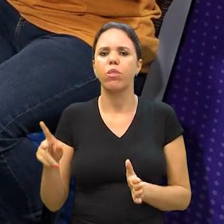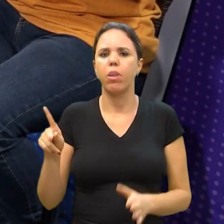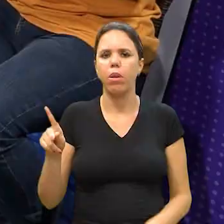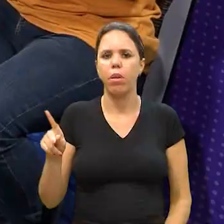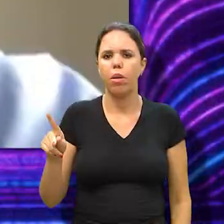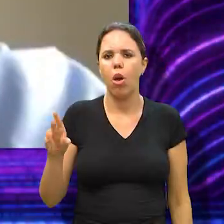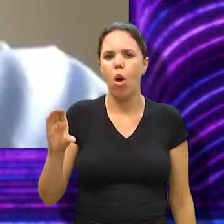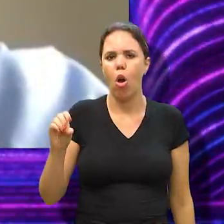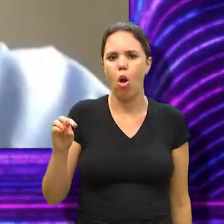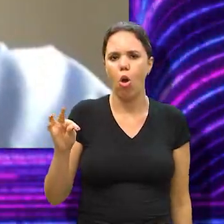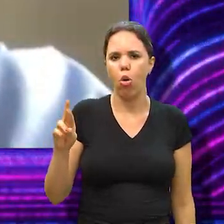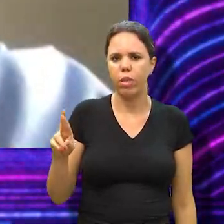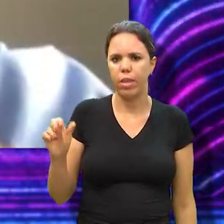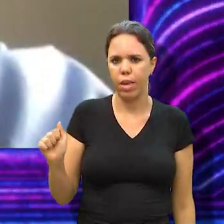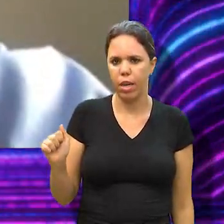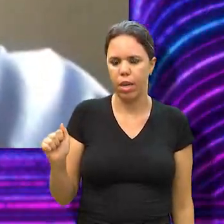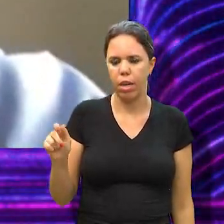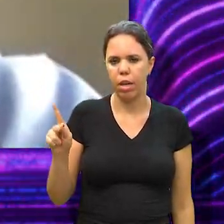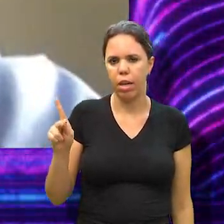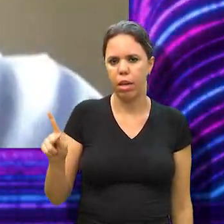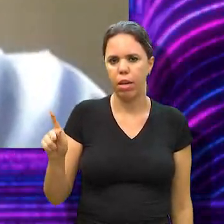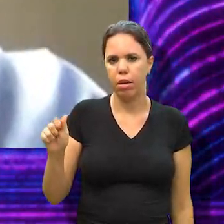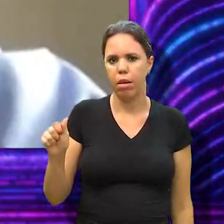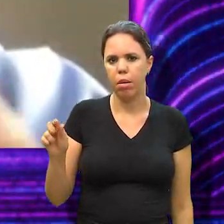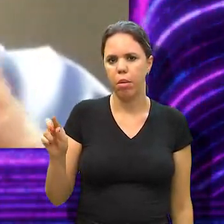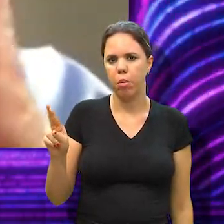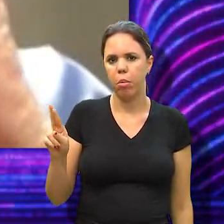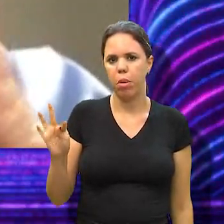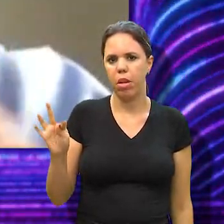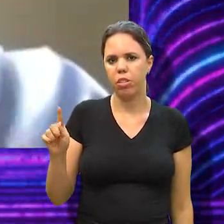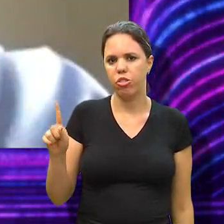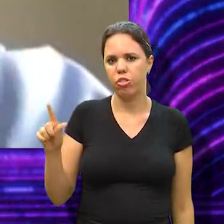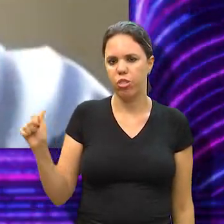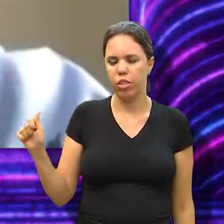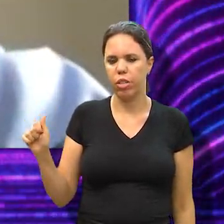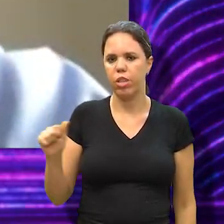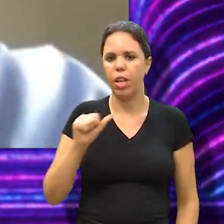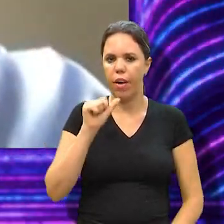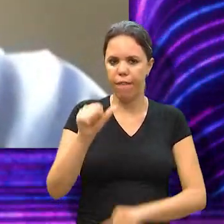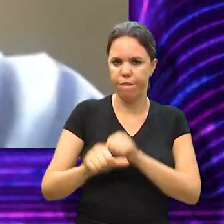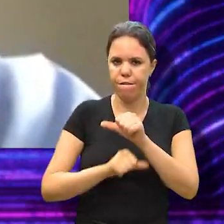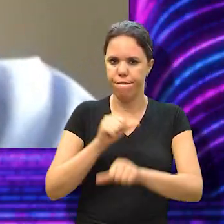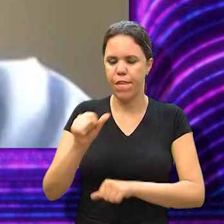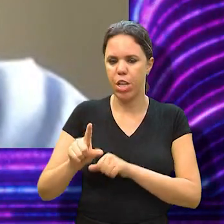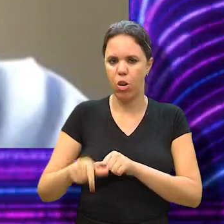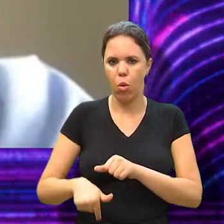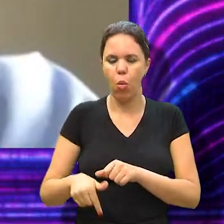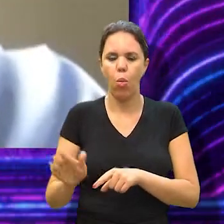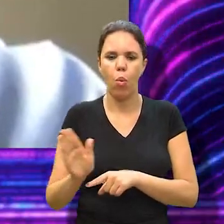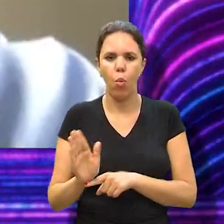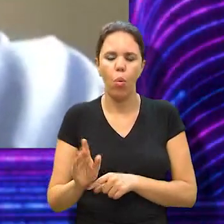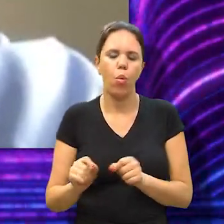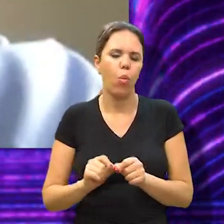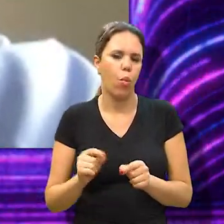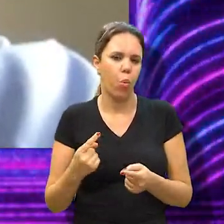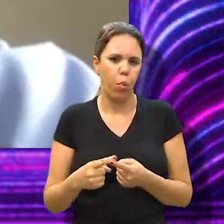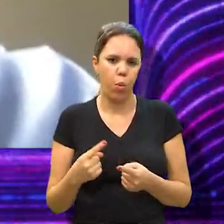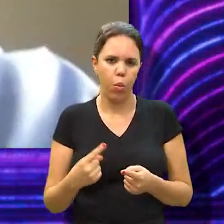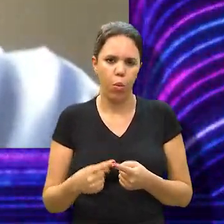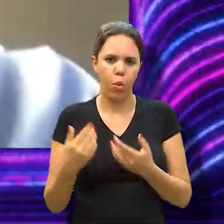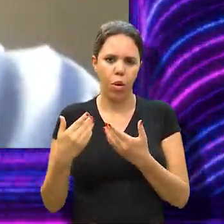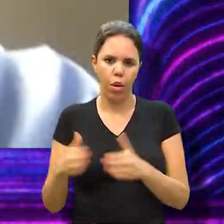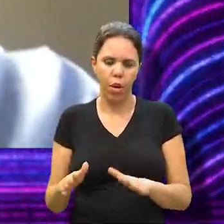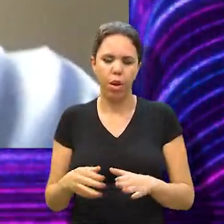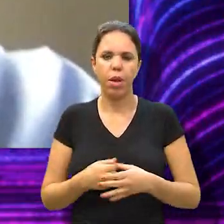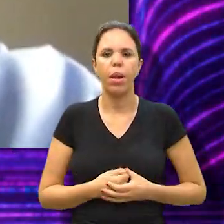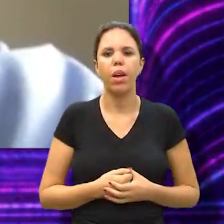Isso, exatamente, né? A Contrapartida é um livro que se tornou uma série. A gente já pode dizer que é uma série.